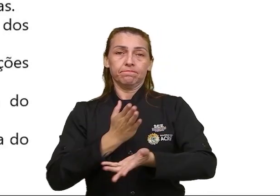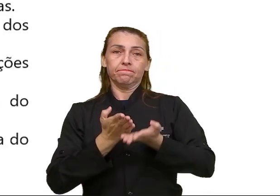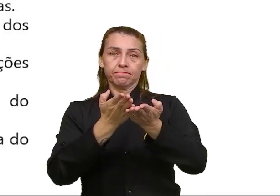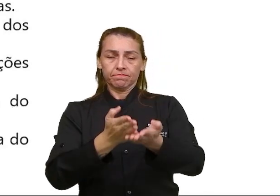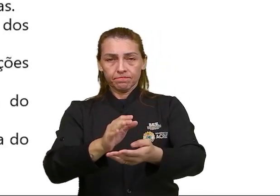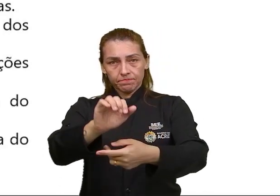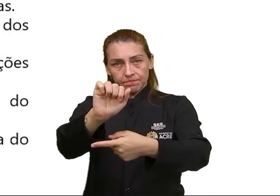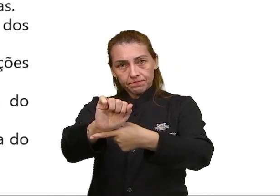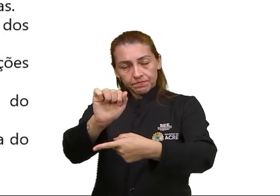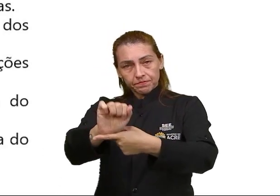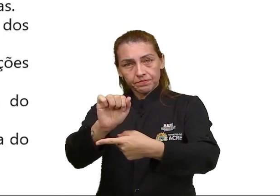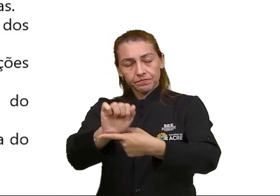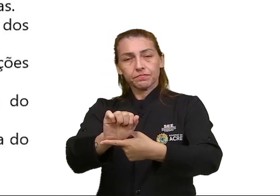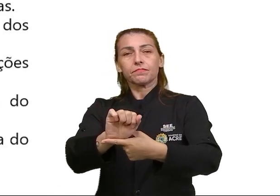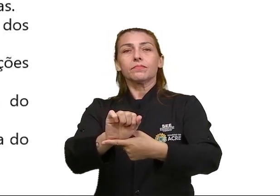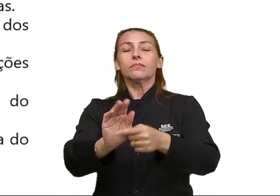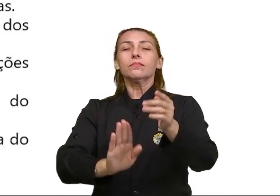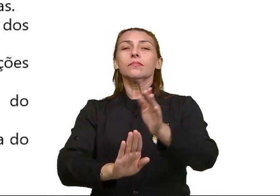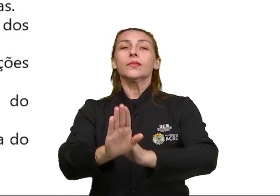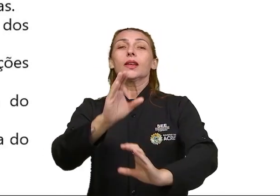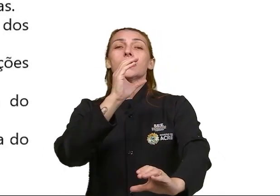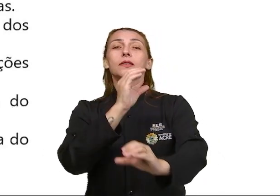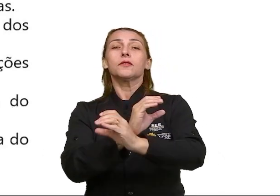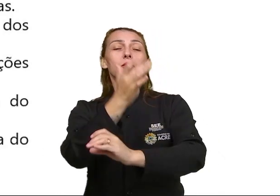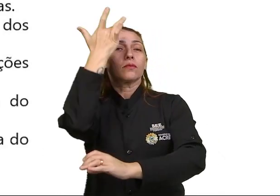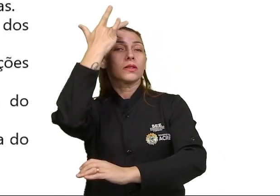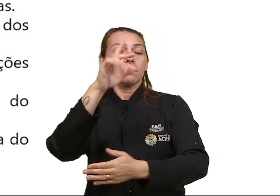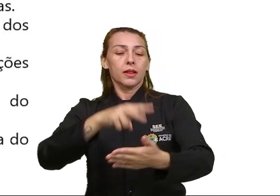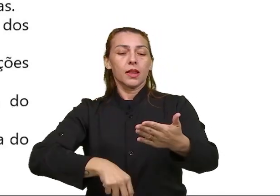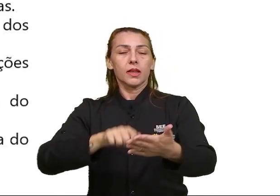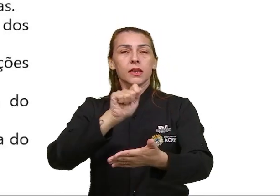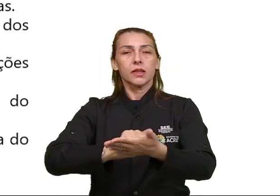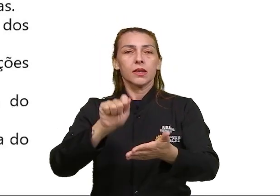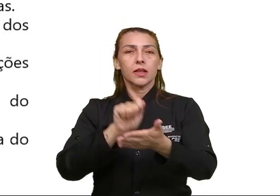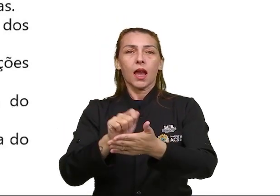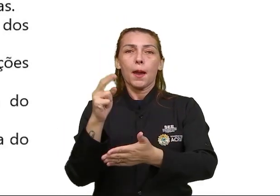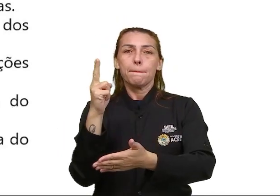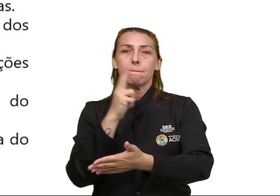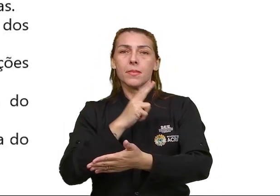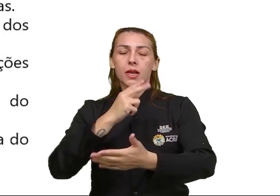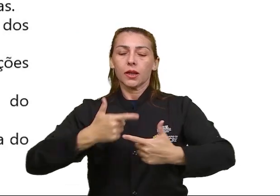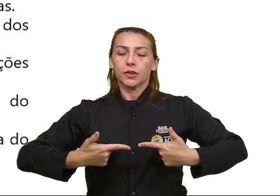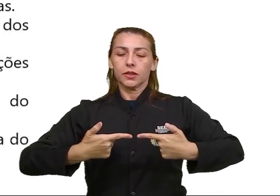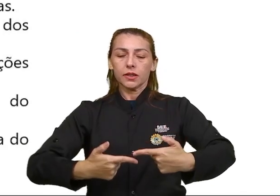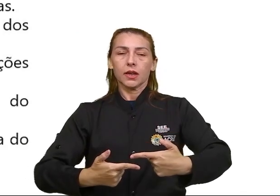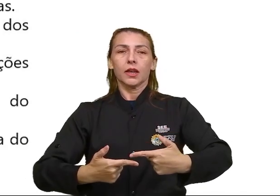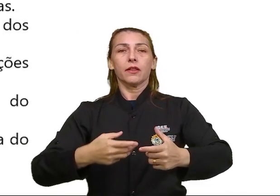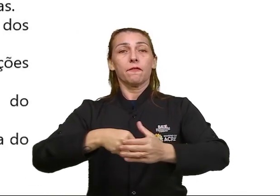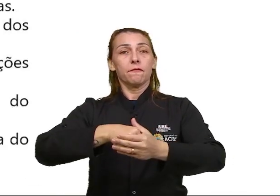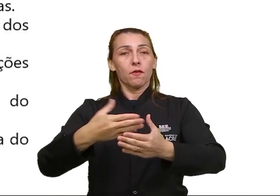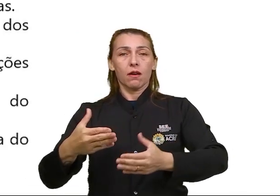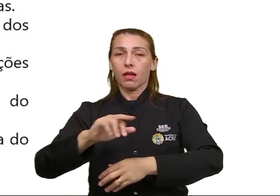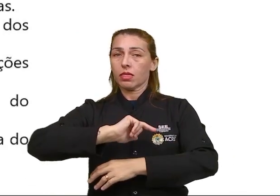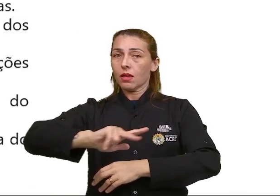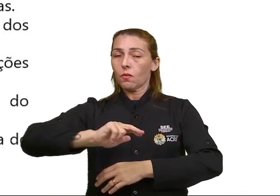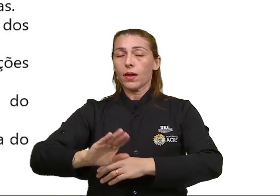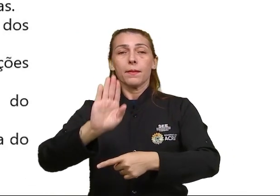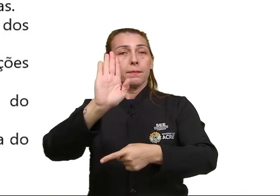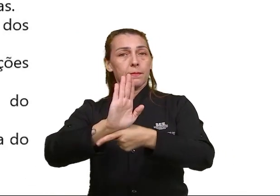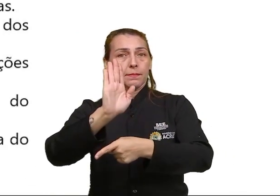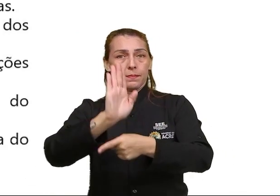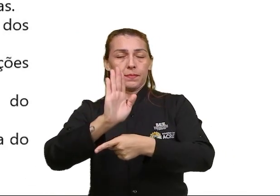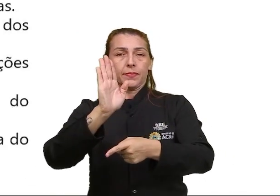a letra A, o engajamento de civis analfabetos após a emergência de guerras externas? Não foi.